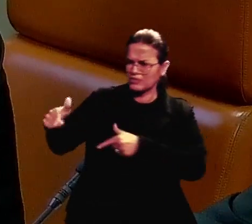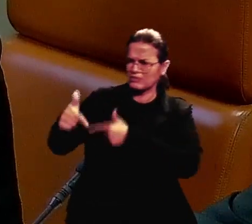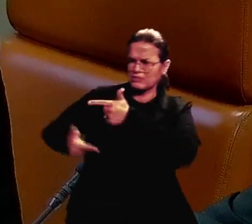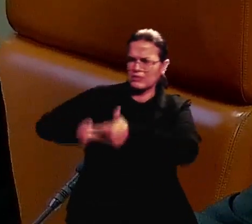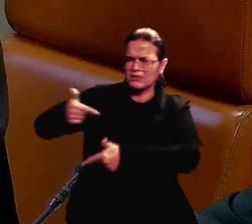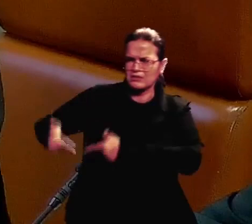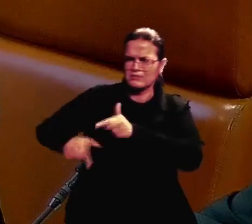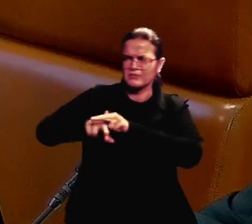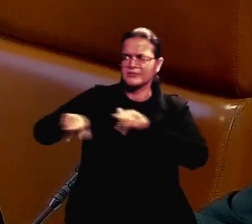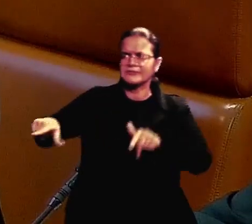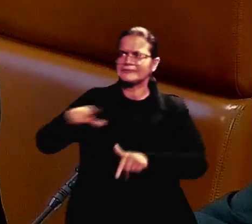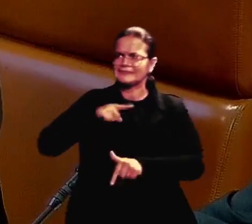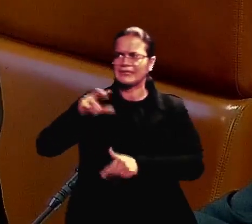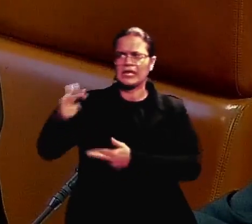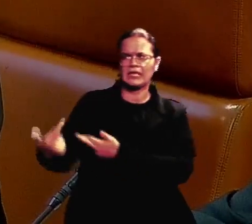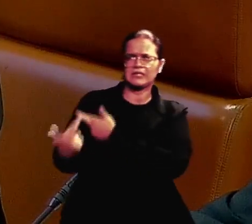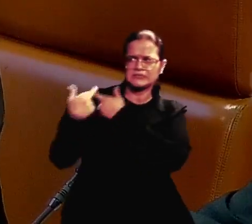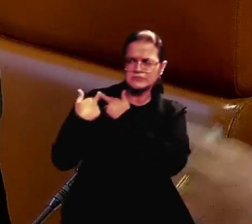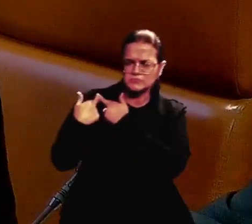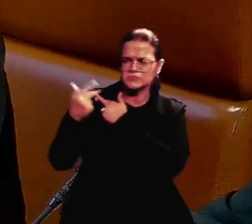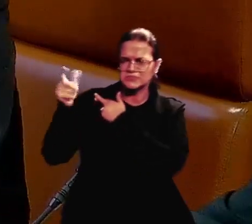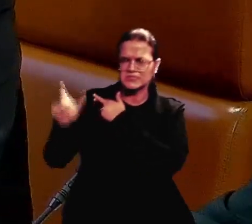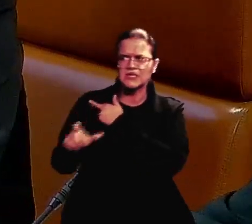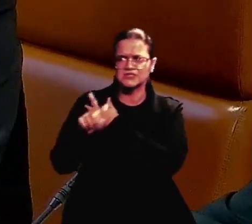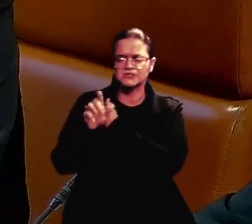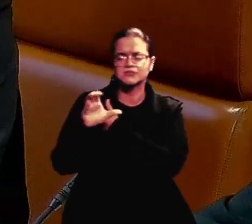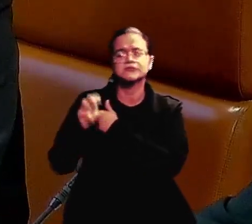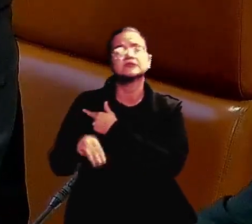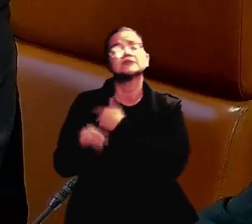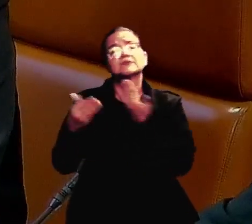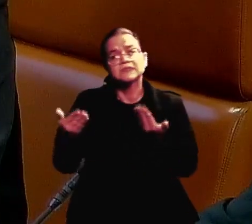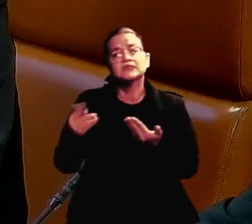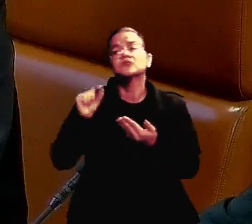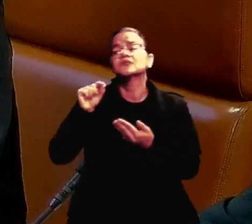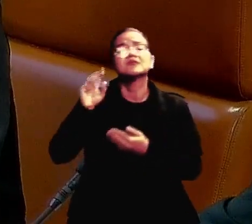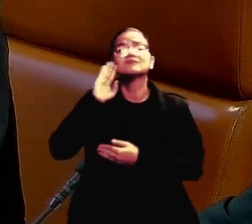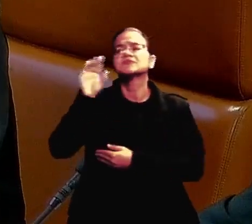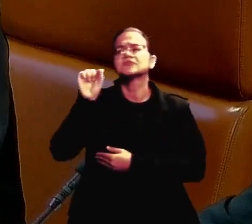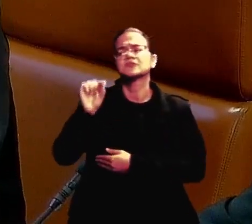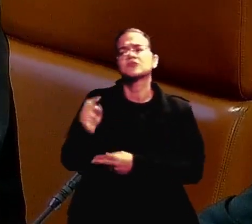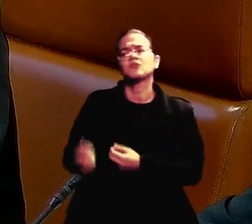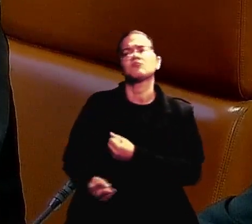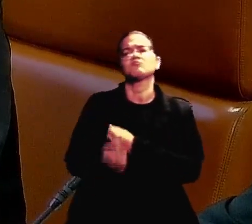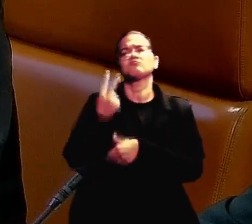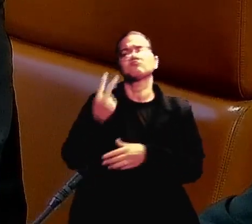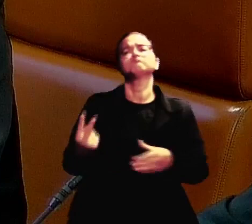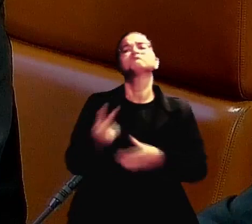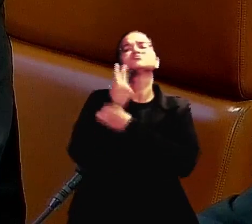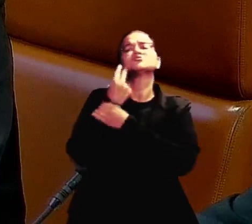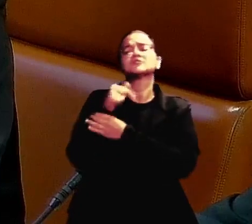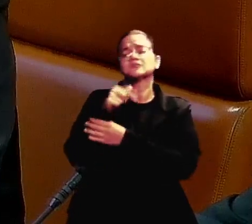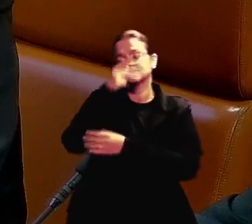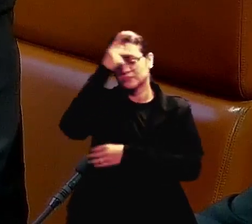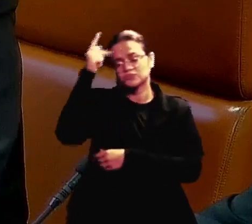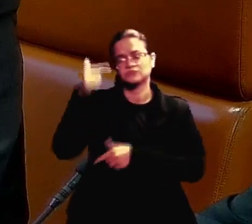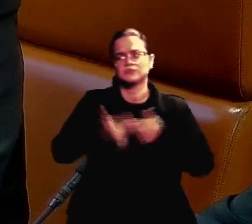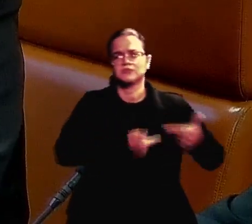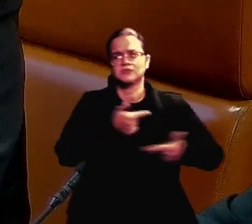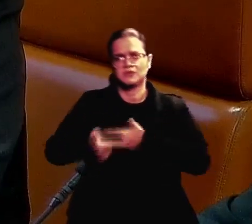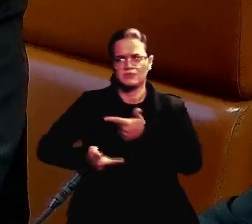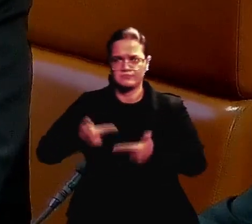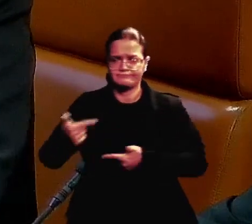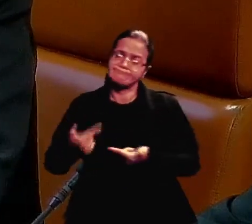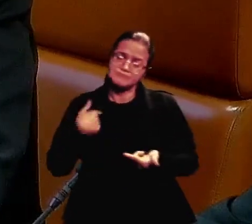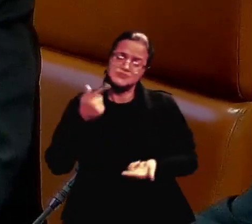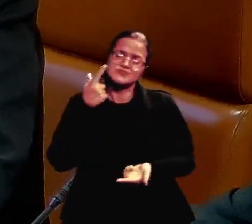tarefas que ela tem sido colocada, né? E, sobretudo, aqui, uma proteção ao trabalhador. Eu vejo